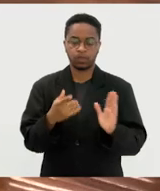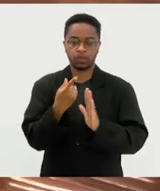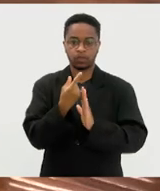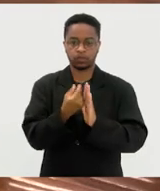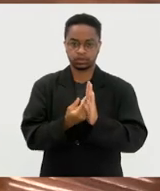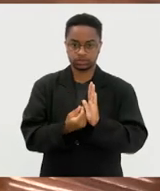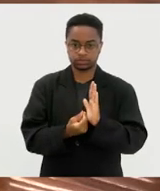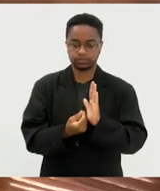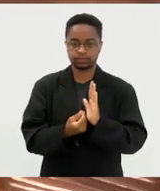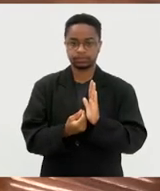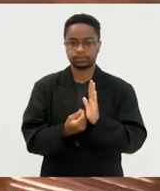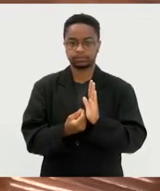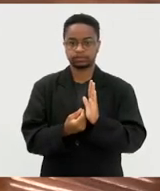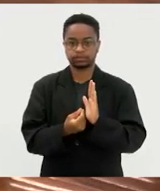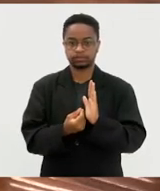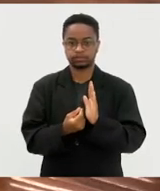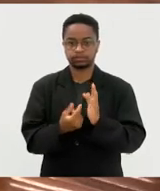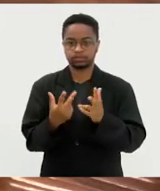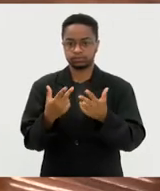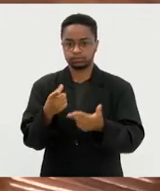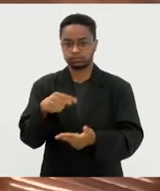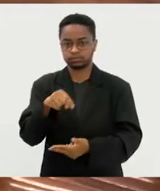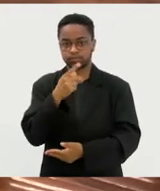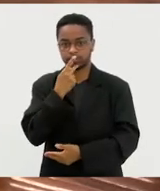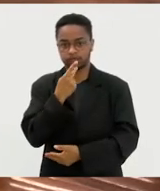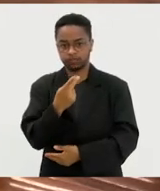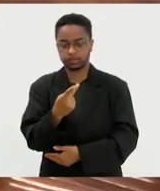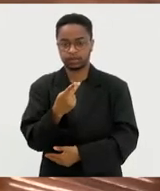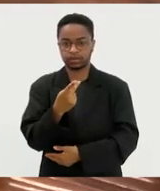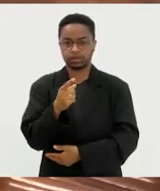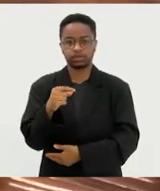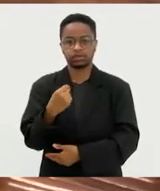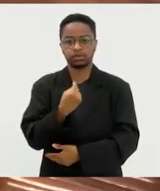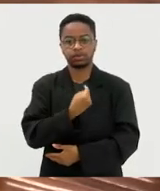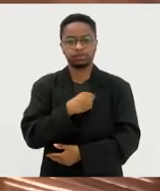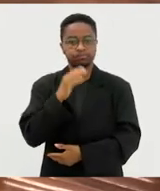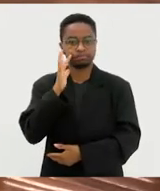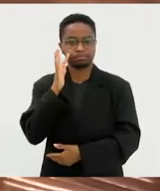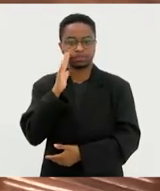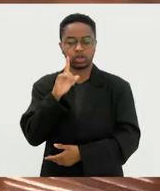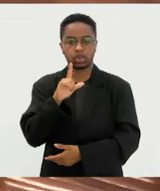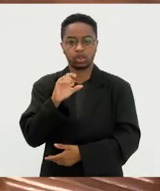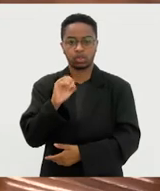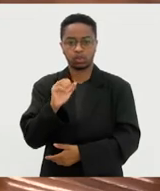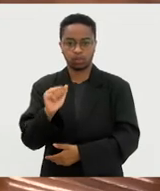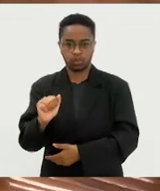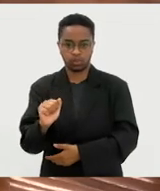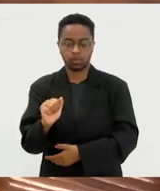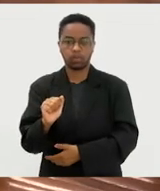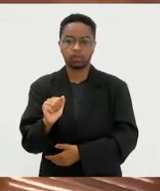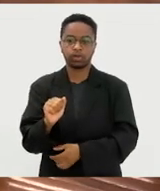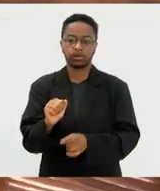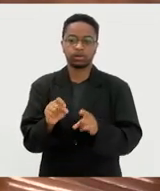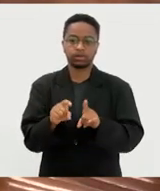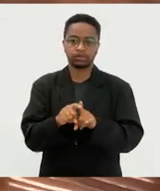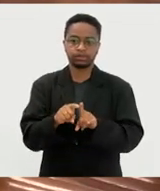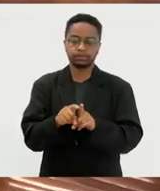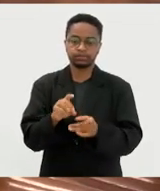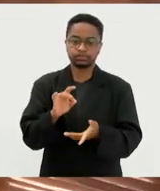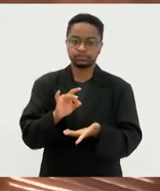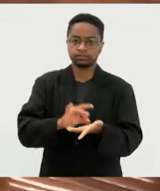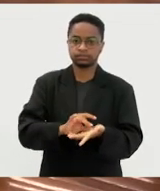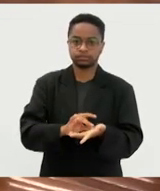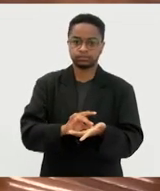falando, enfim, de termos subestimado na Lua, com o aumento da modal, assim. Então, de fato, o